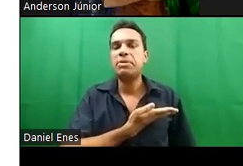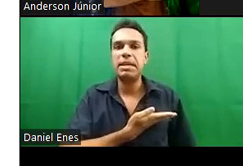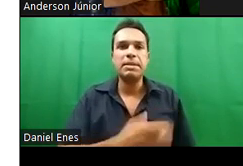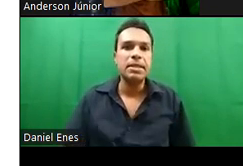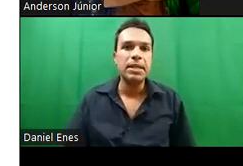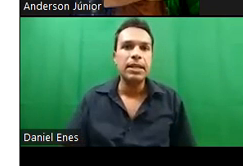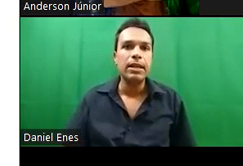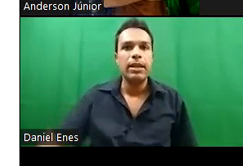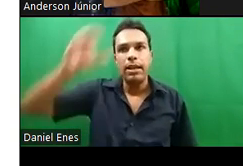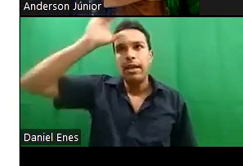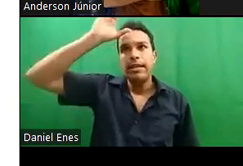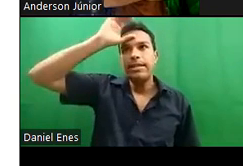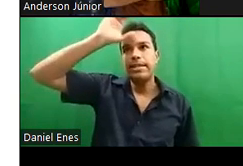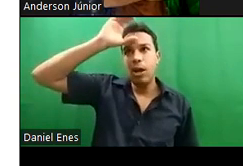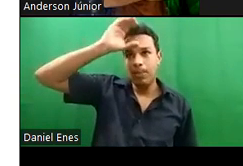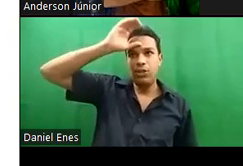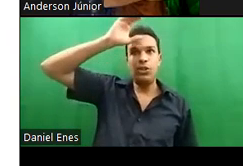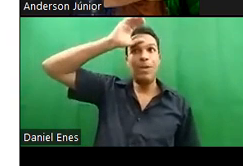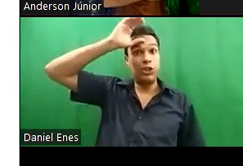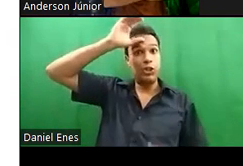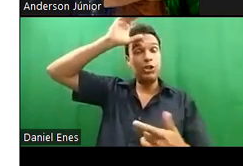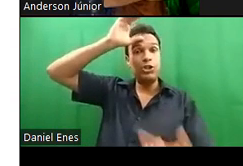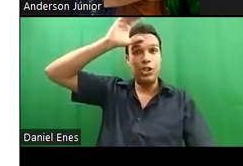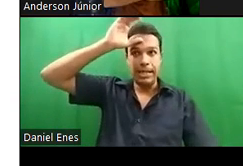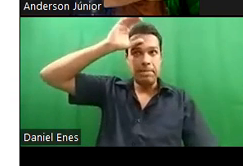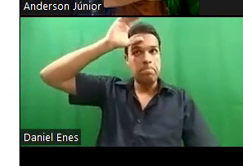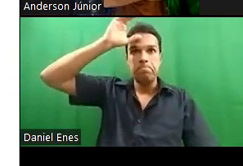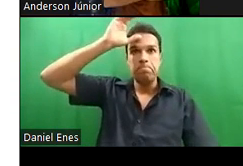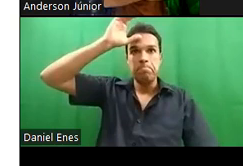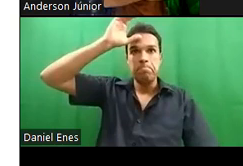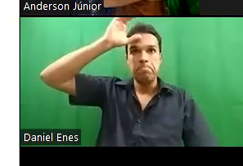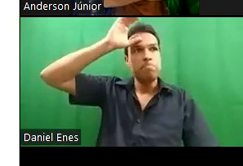sei. Esse sinal para tio, é tio ou tia?